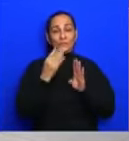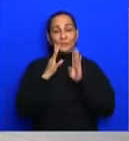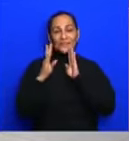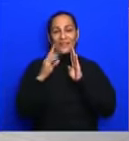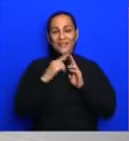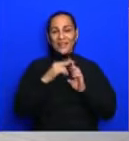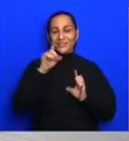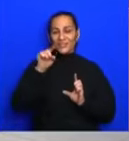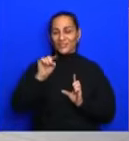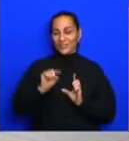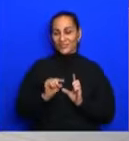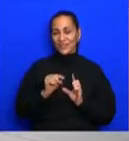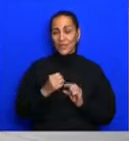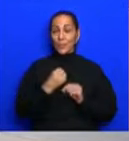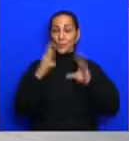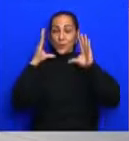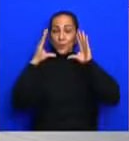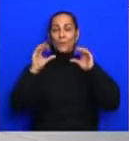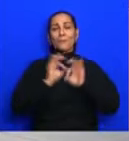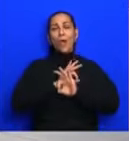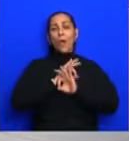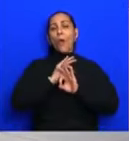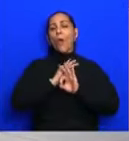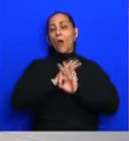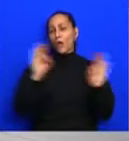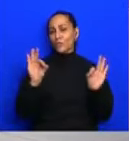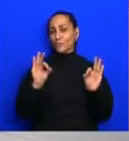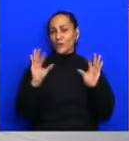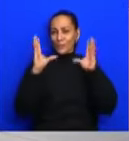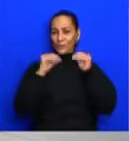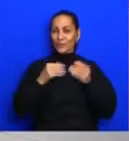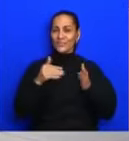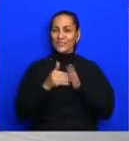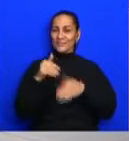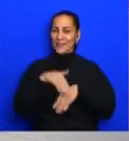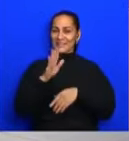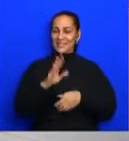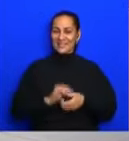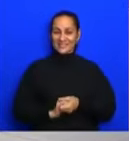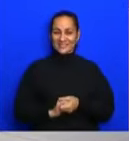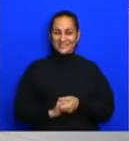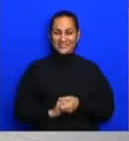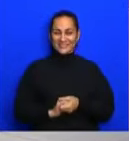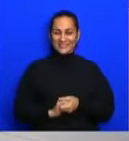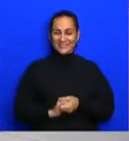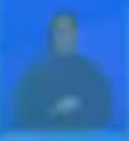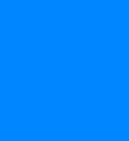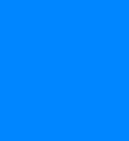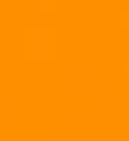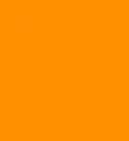Facebook e do YouTube da Caixa e da Rede TV. Uma ótima noite para você e até mais!